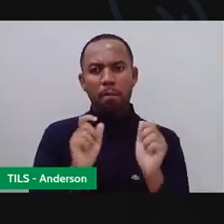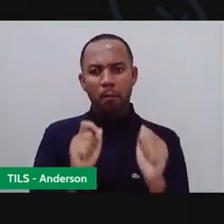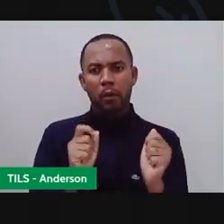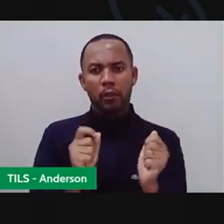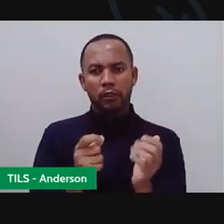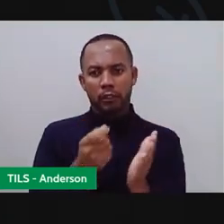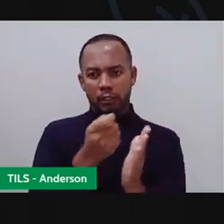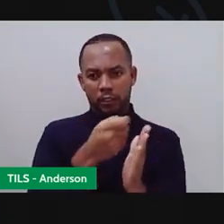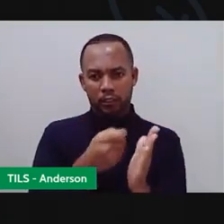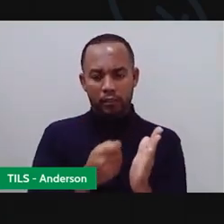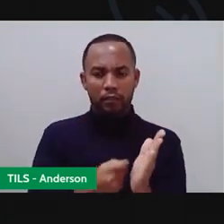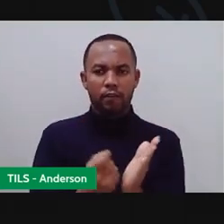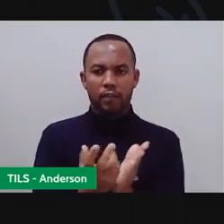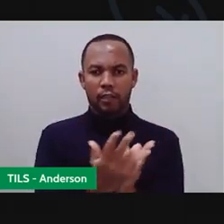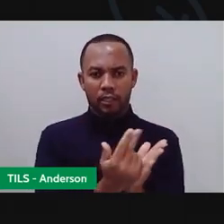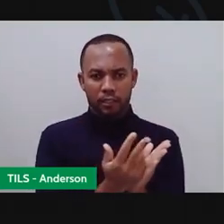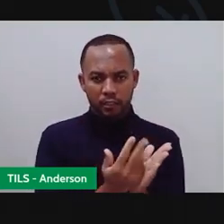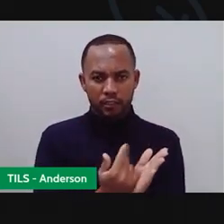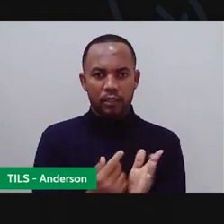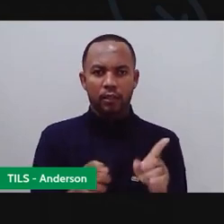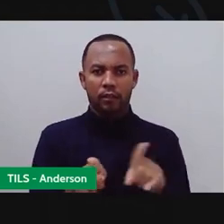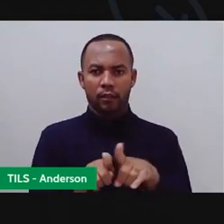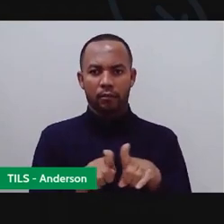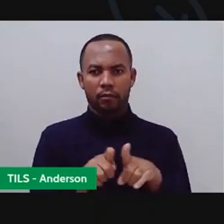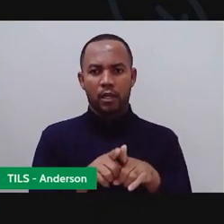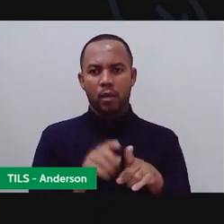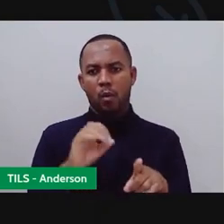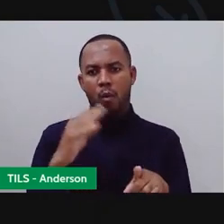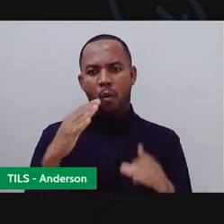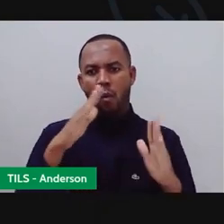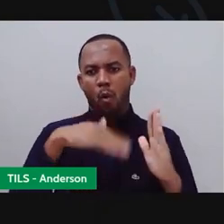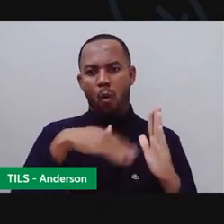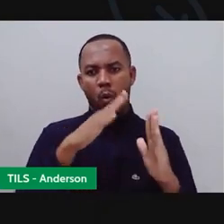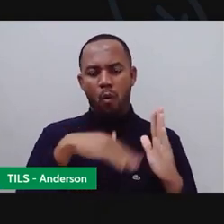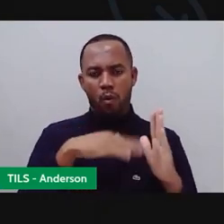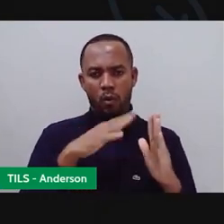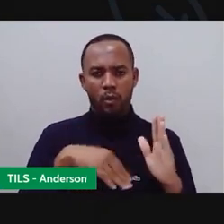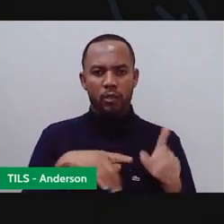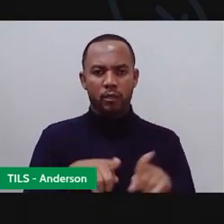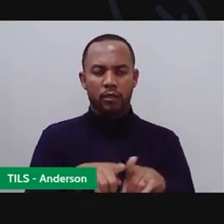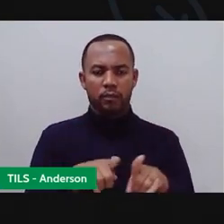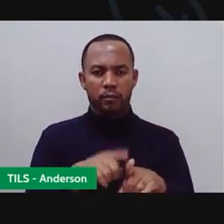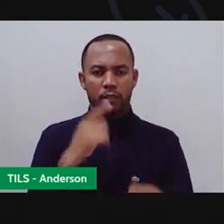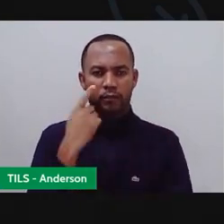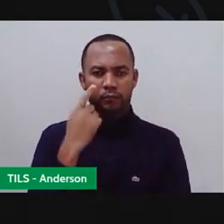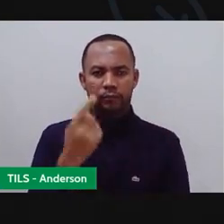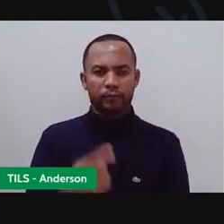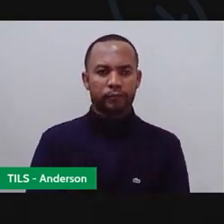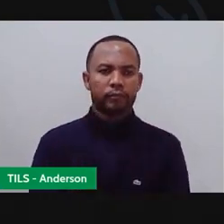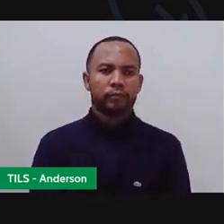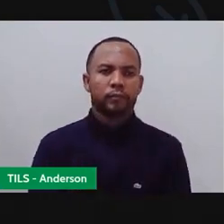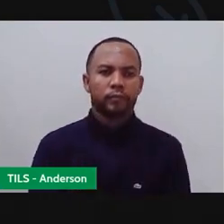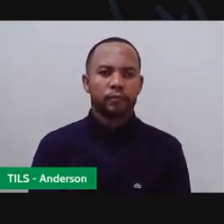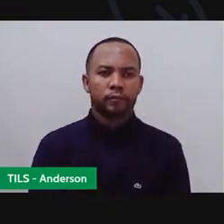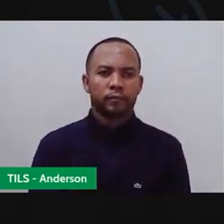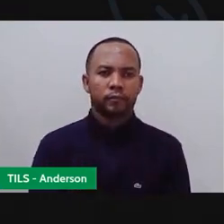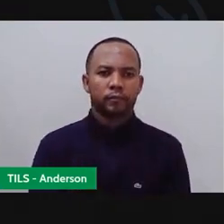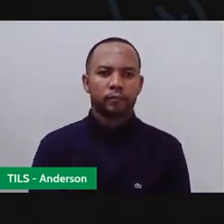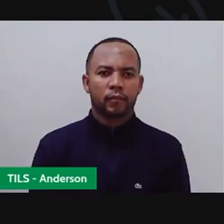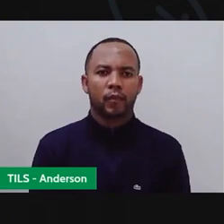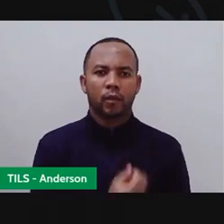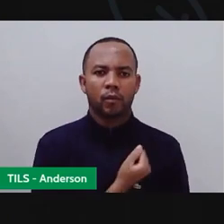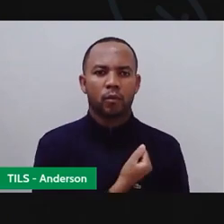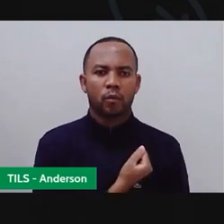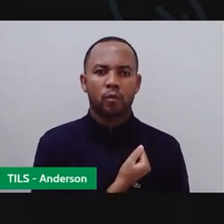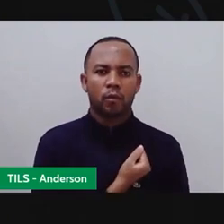como você quiser e colorir Então vamos lá eu tenho aqui a prova escrever aqui para vocês certo unidade o